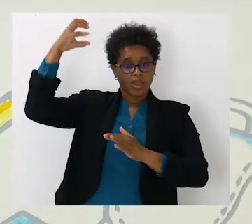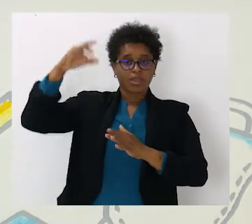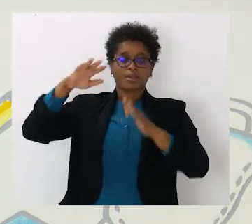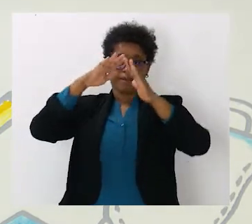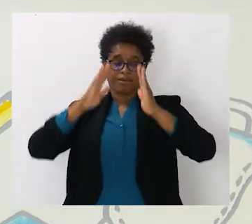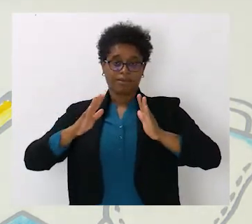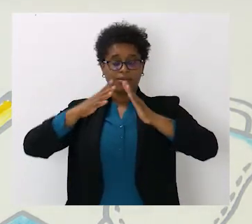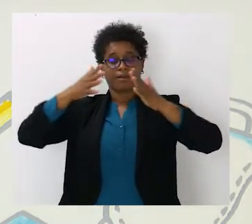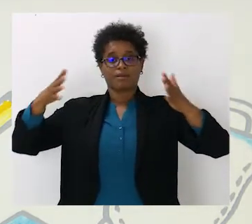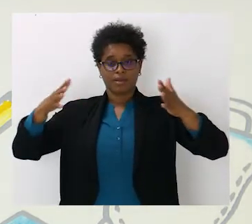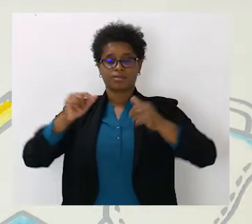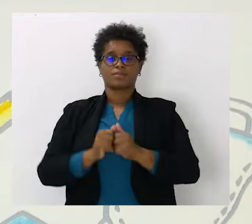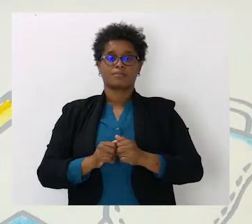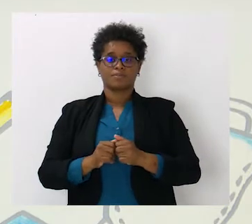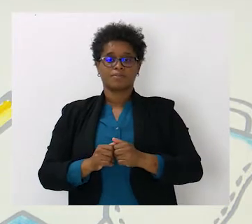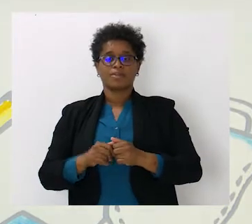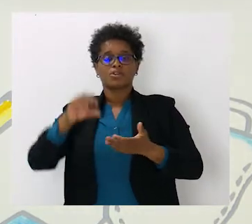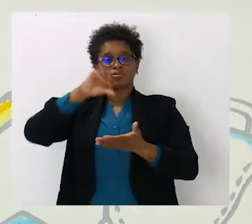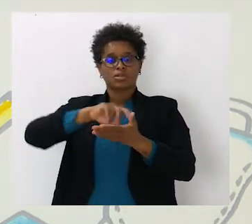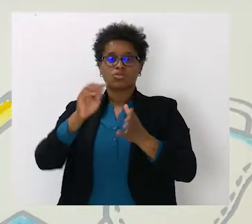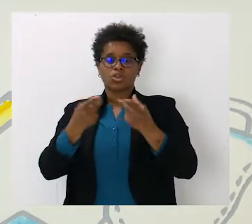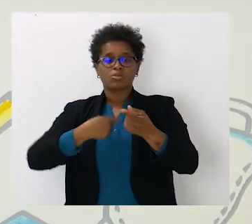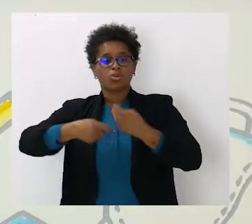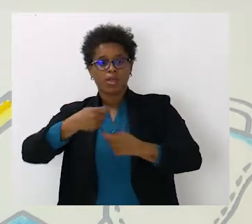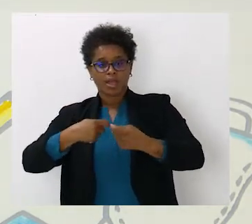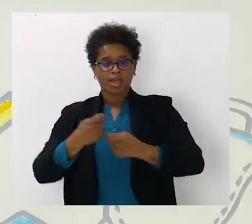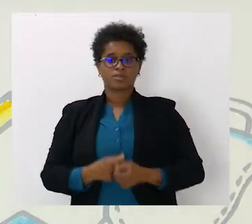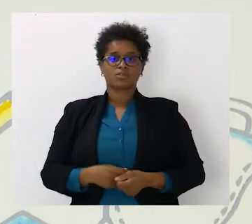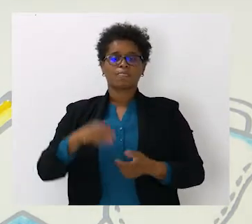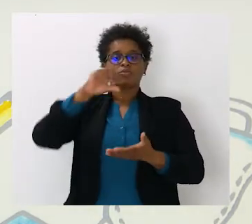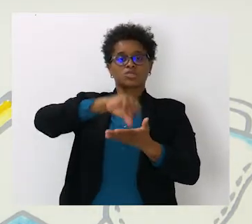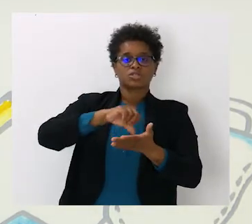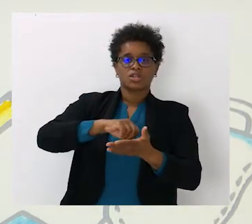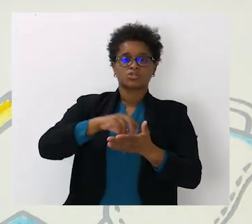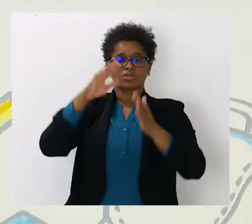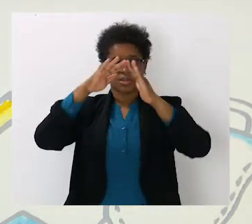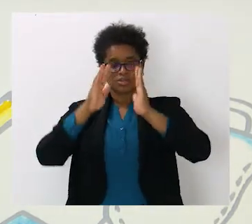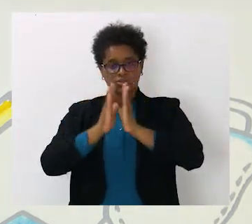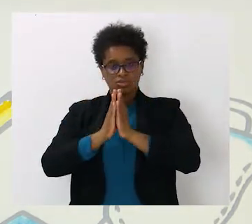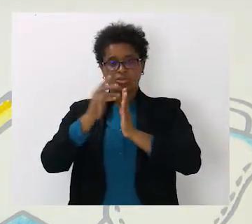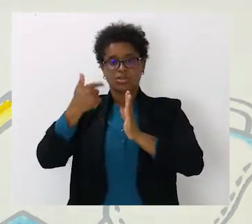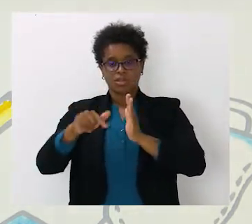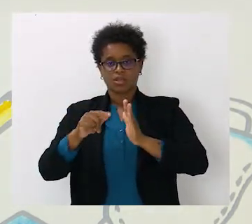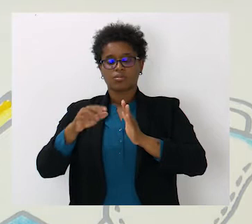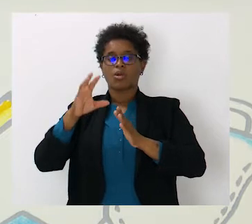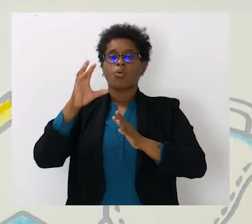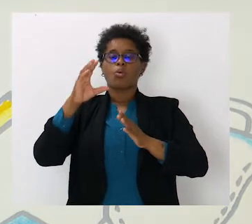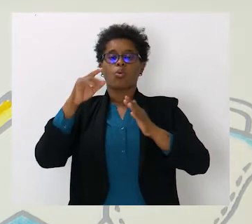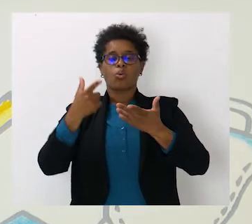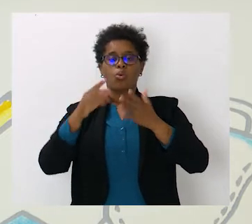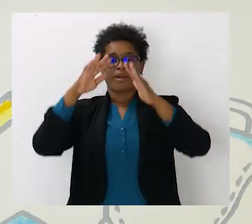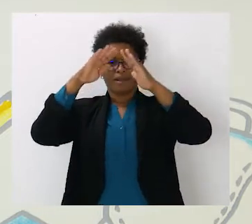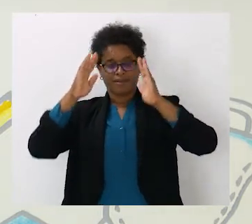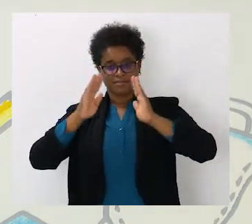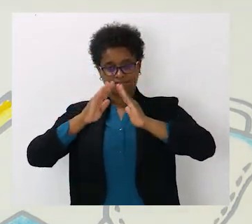aqui Palácio. Como centro econômico, temos o mercado. E como centro religioso, temos o